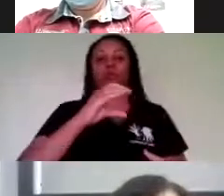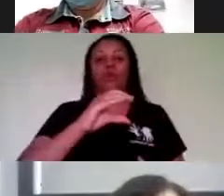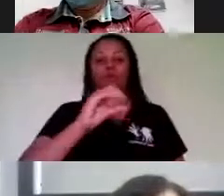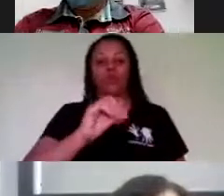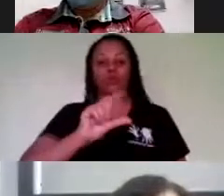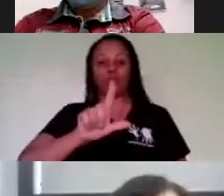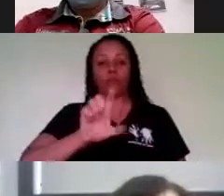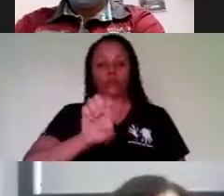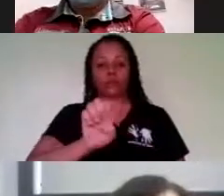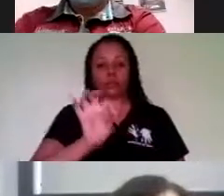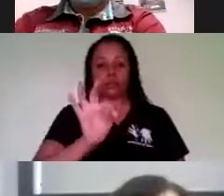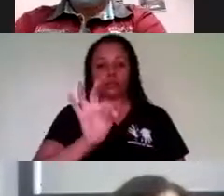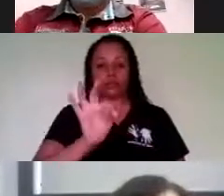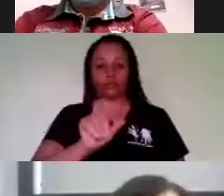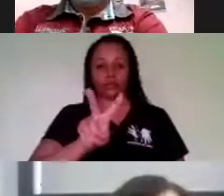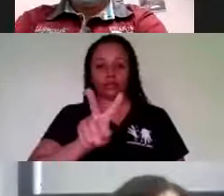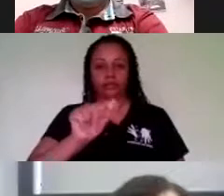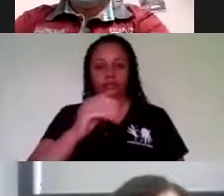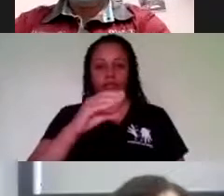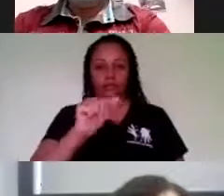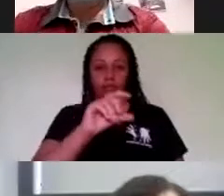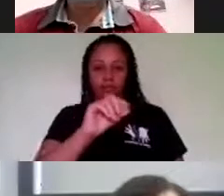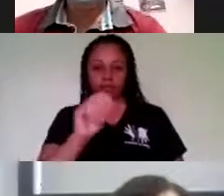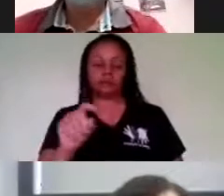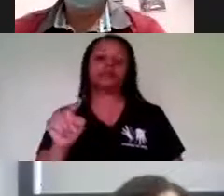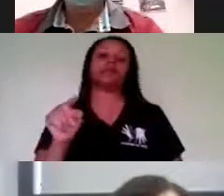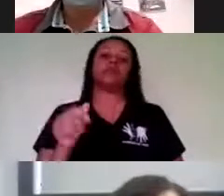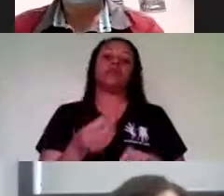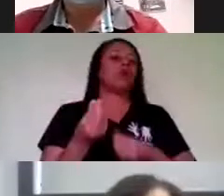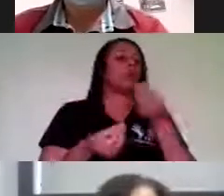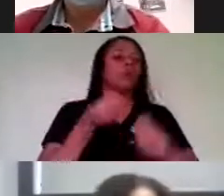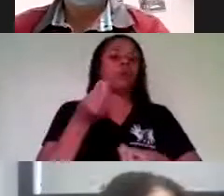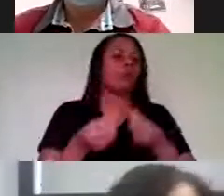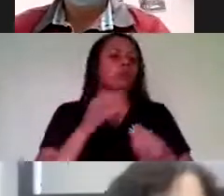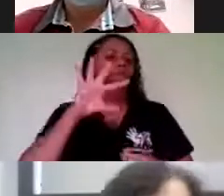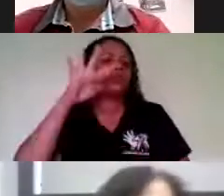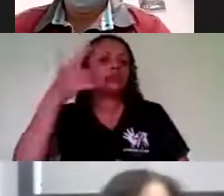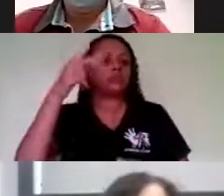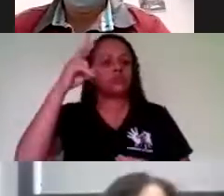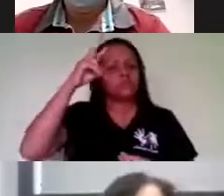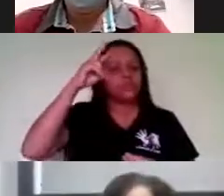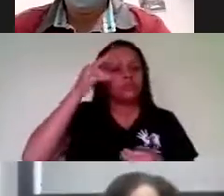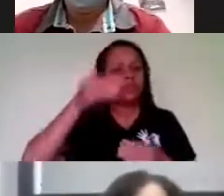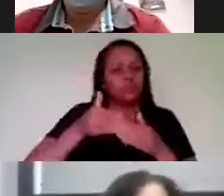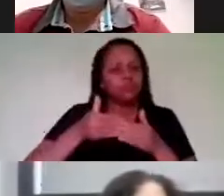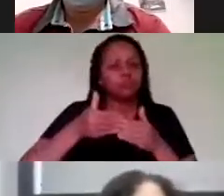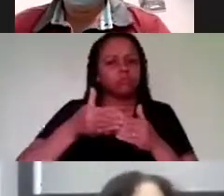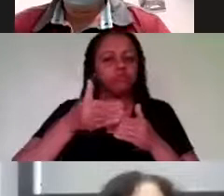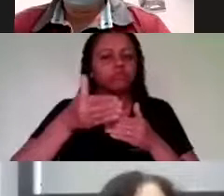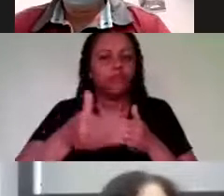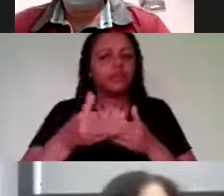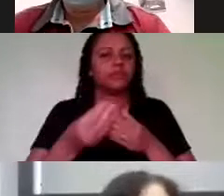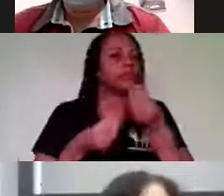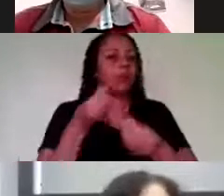um pouquinho para a gente como é que foi toda essa movimentação super rápida que aconteceu de segunda para cá e como é que a gente